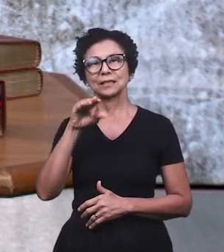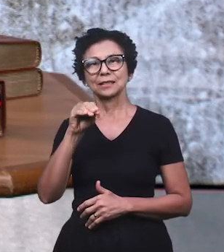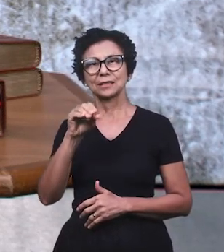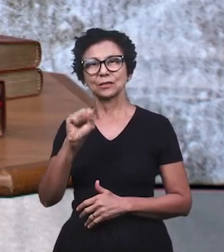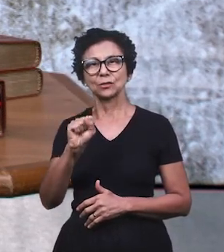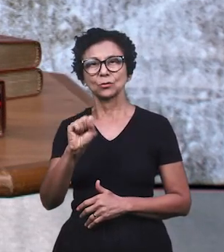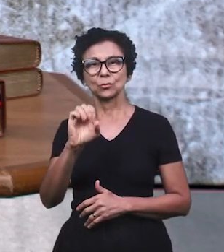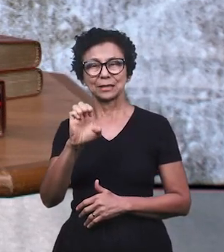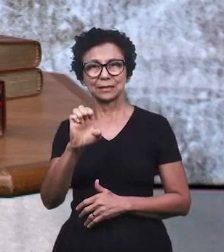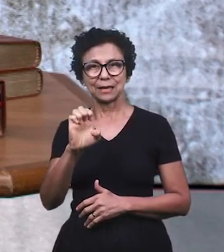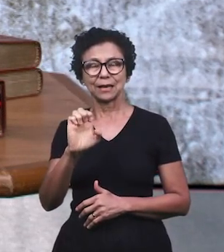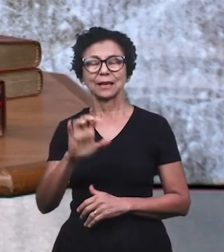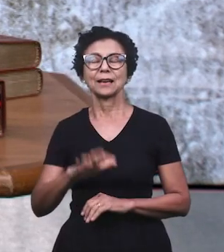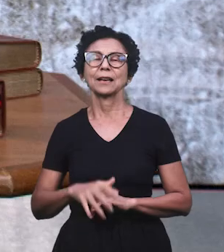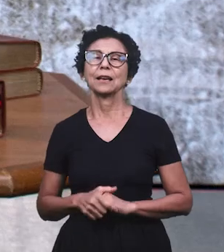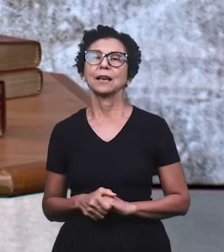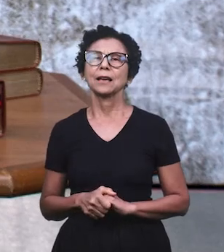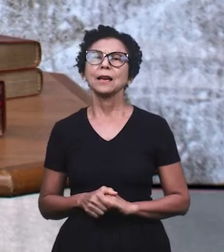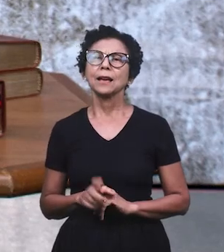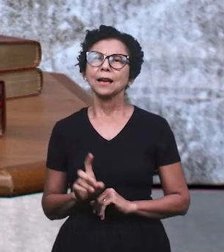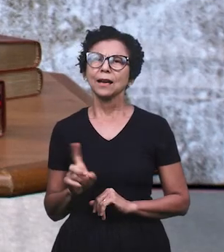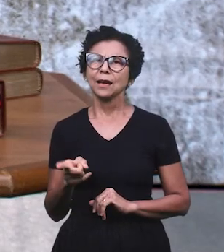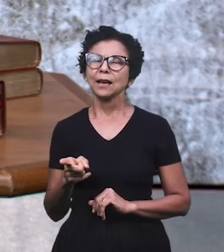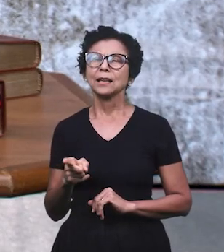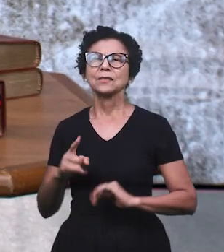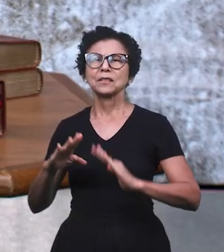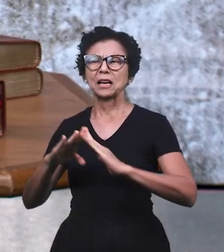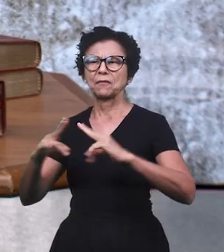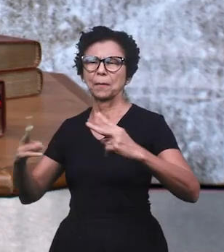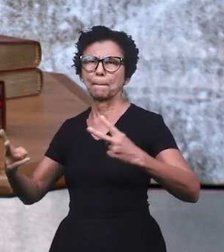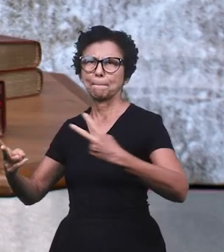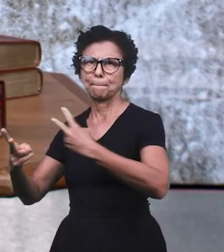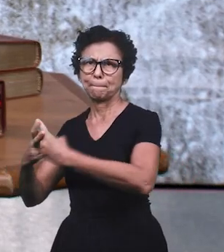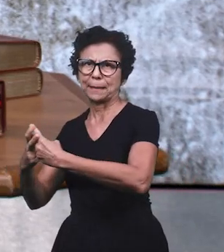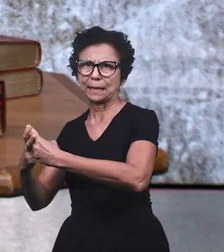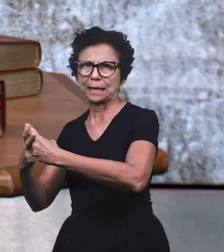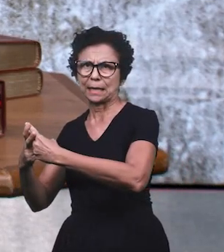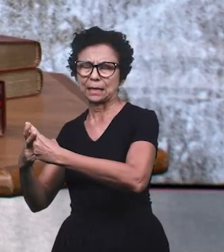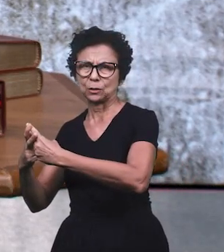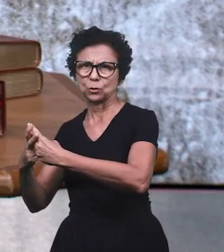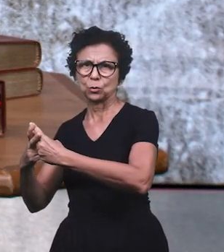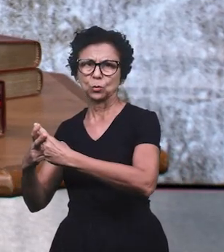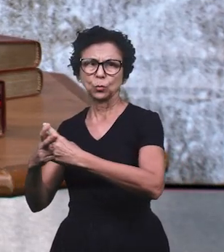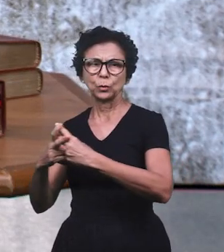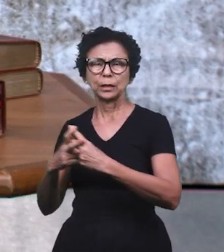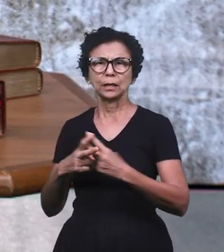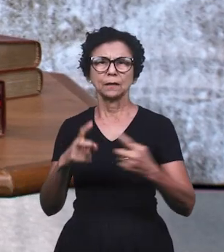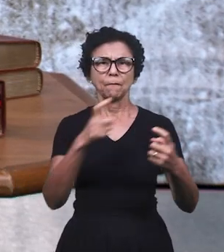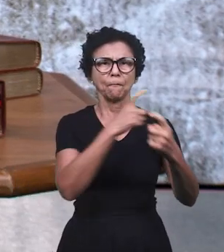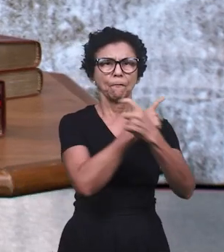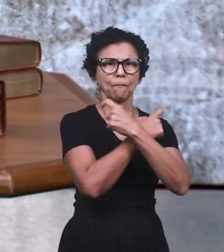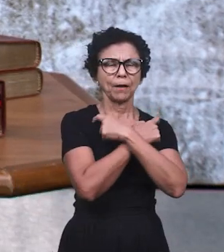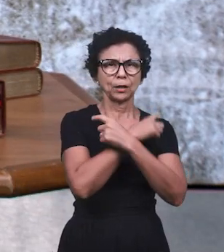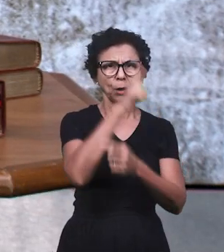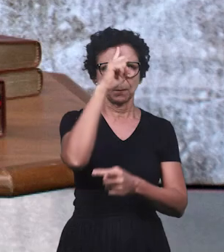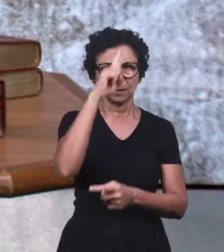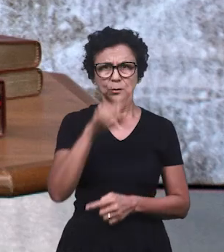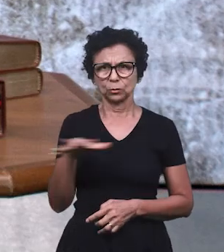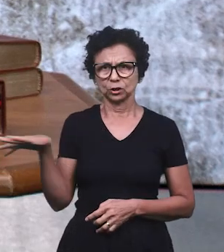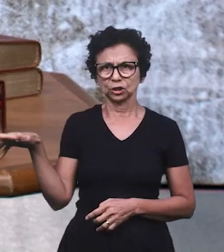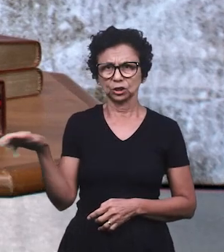foi retirado da prisão, levado a Faraó para interpretar os sonhos de